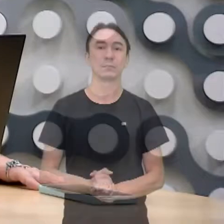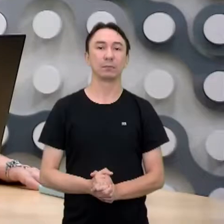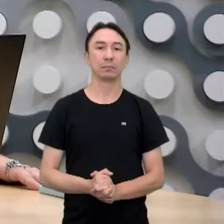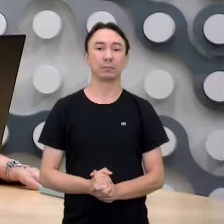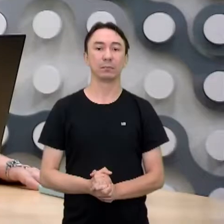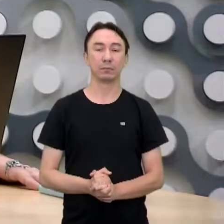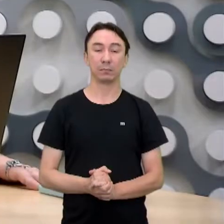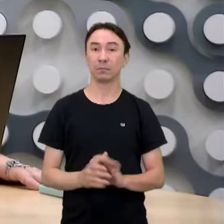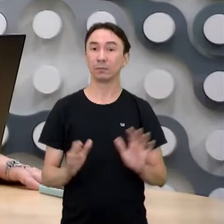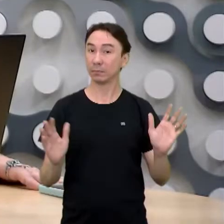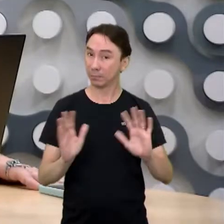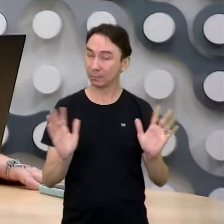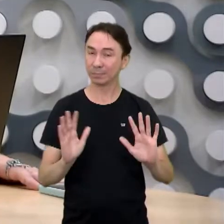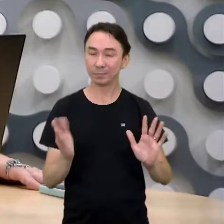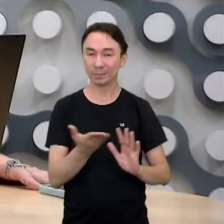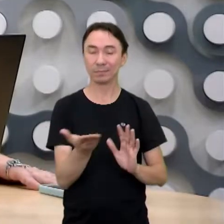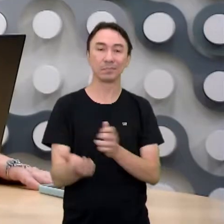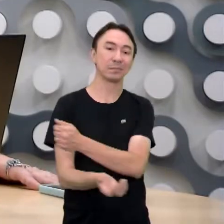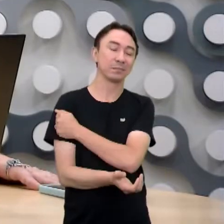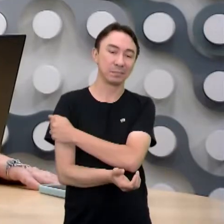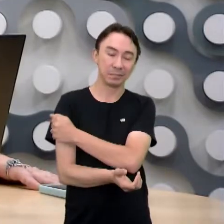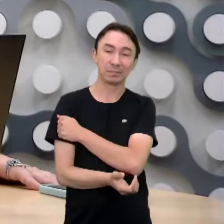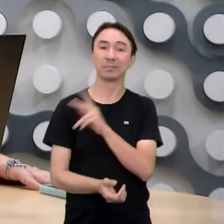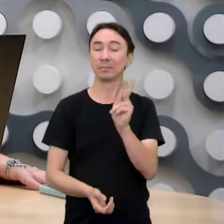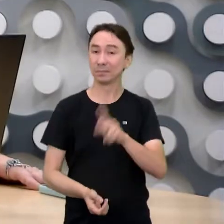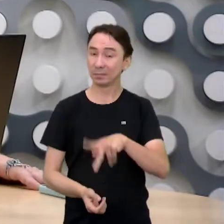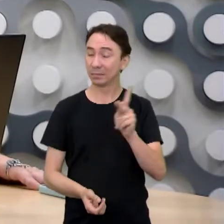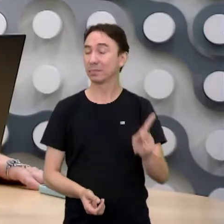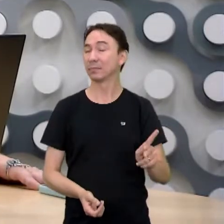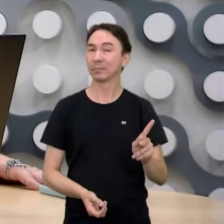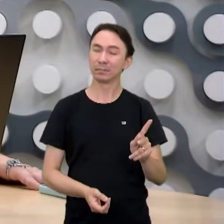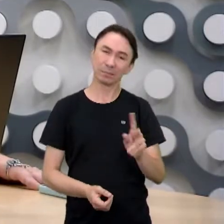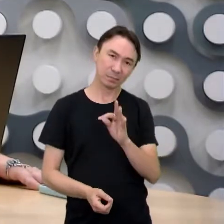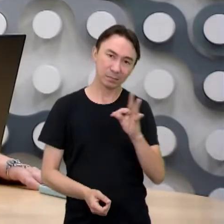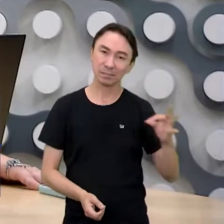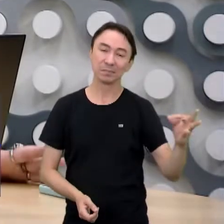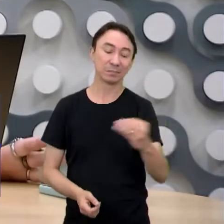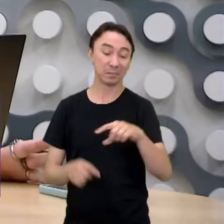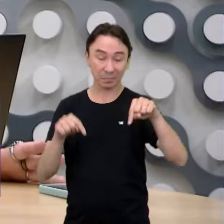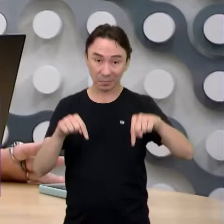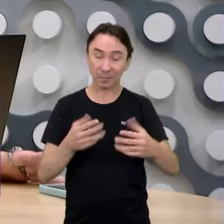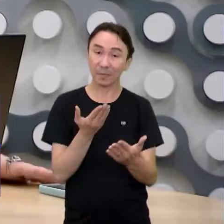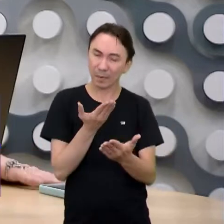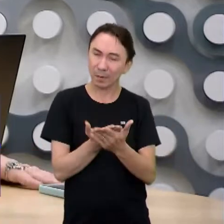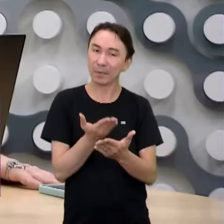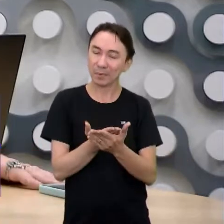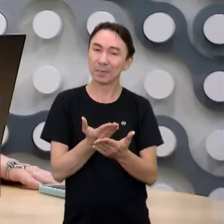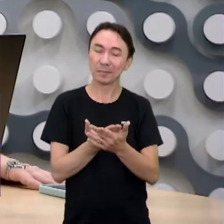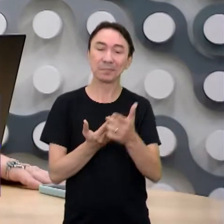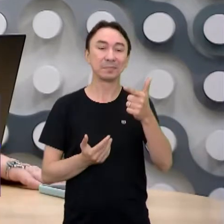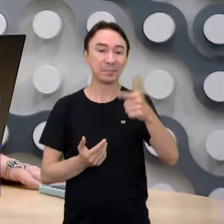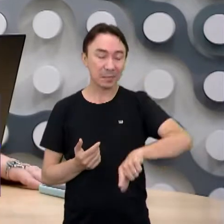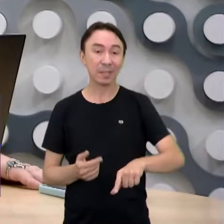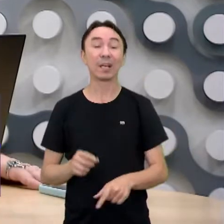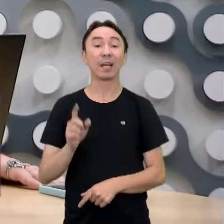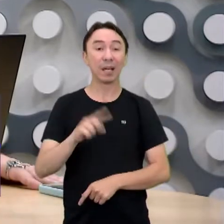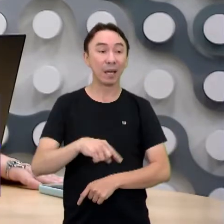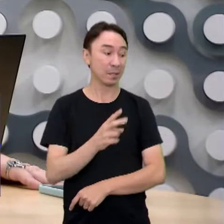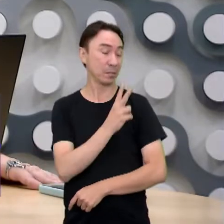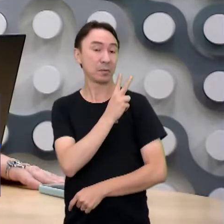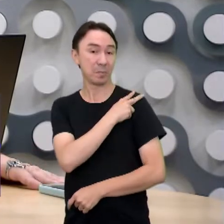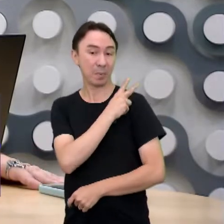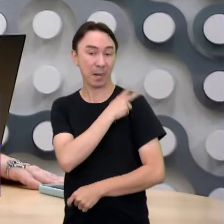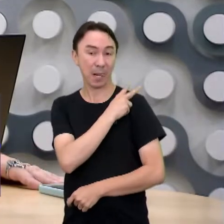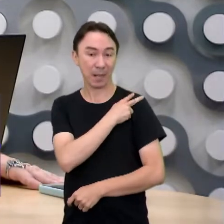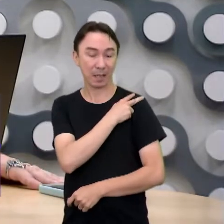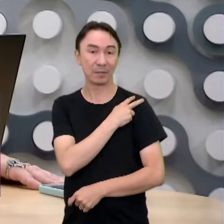Olá, alunos, professores e a todos que irão acompanhar a mais essa aula aí, da segunda série do novo ensino